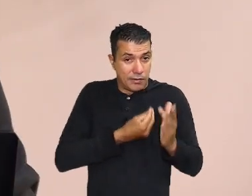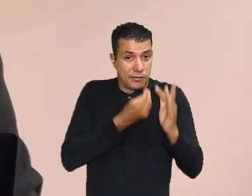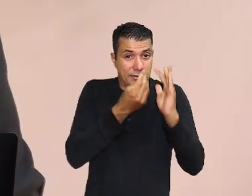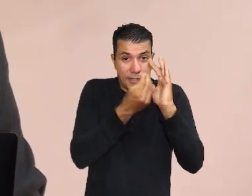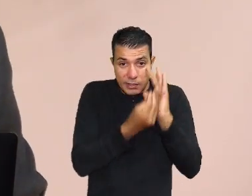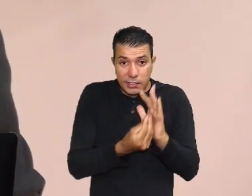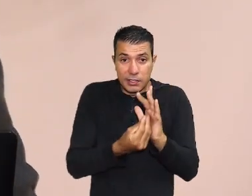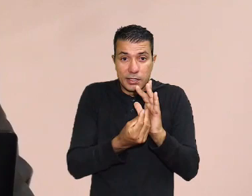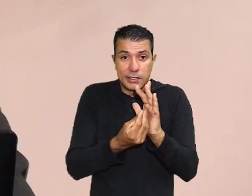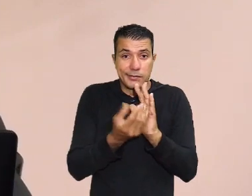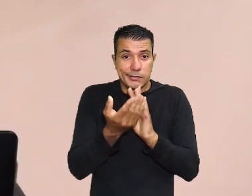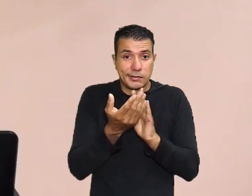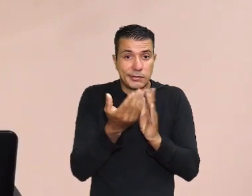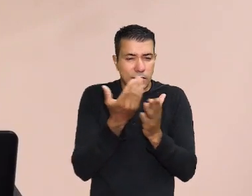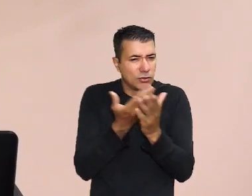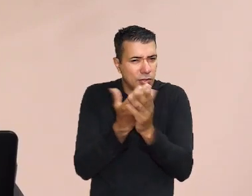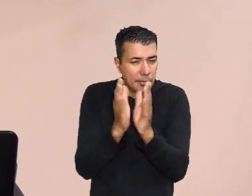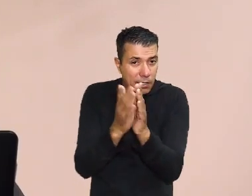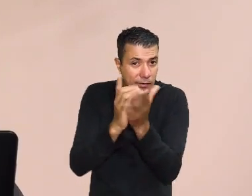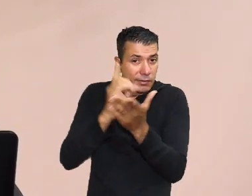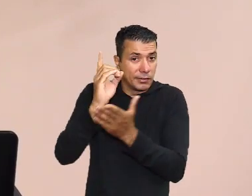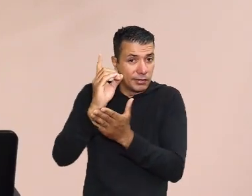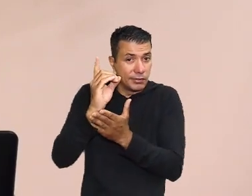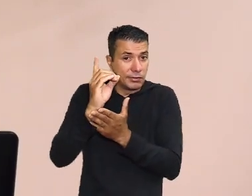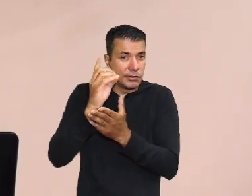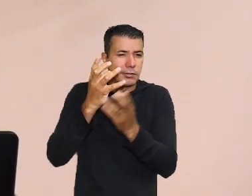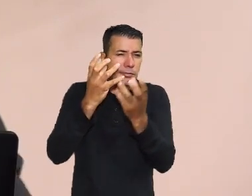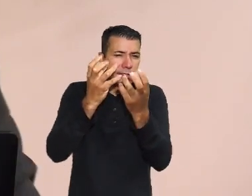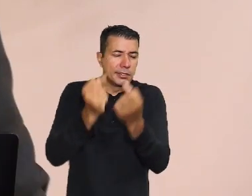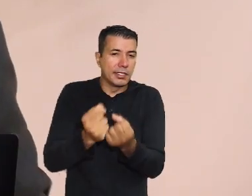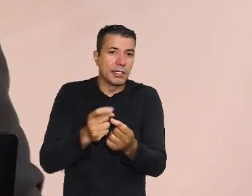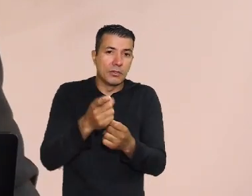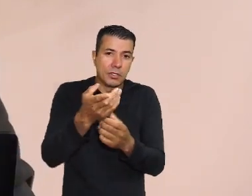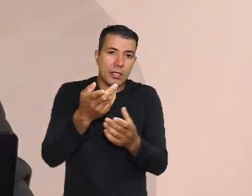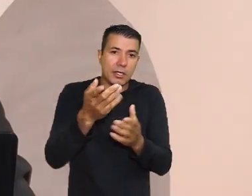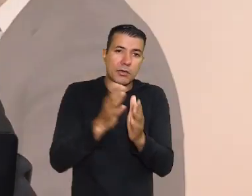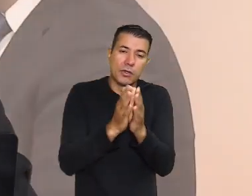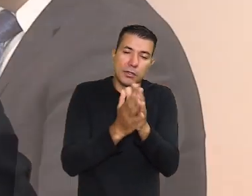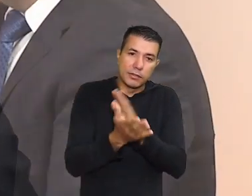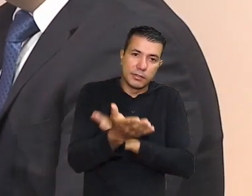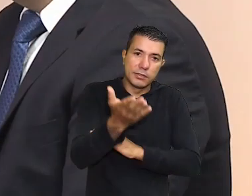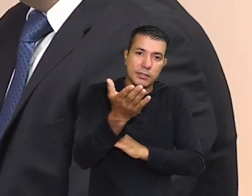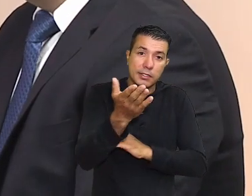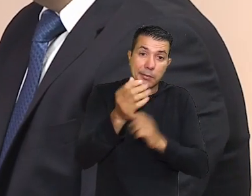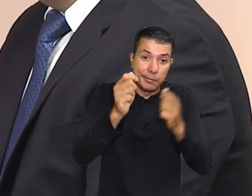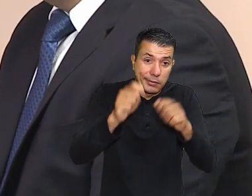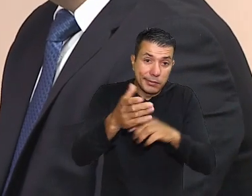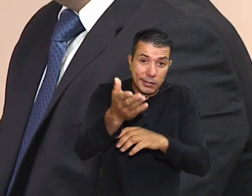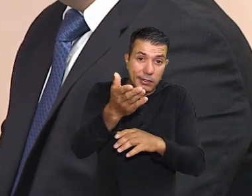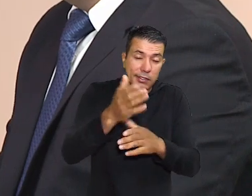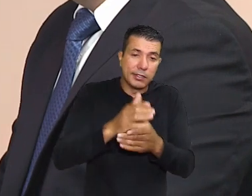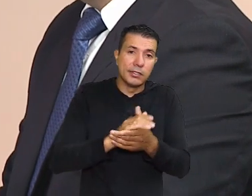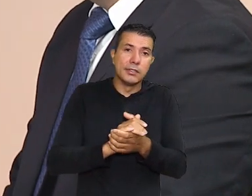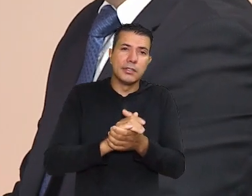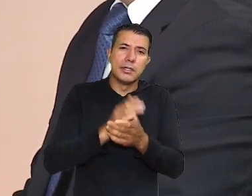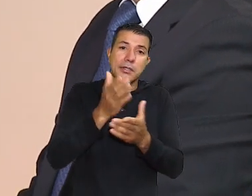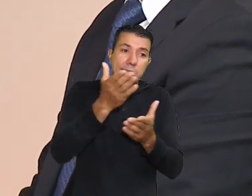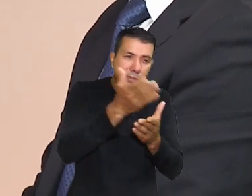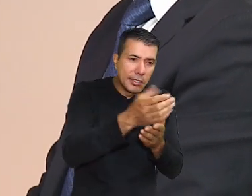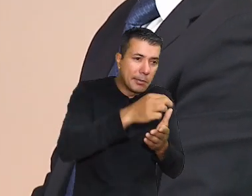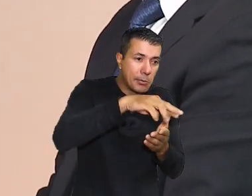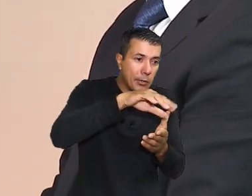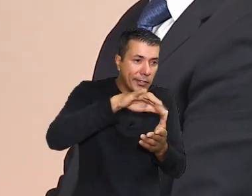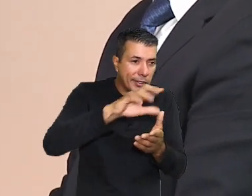orar por você que está estudando a Bíblia conosco, mas eu também quero orar por você, Maria, por você, Luiz, por você,